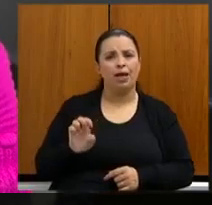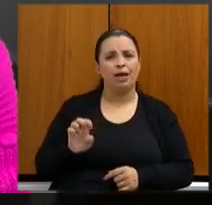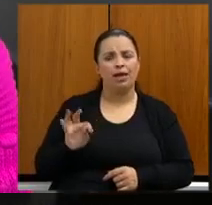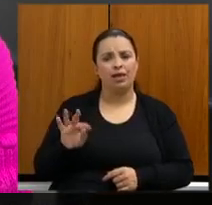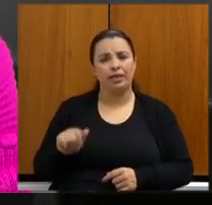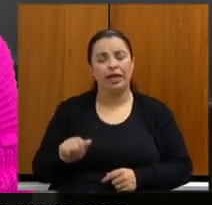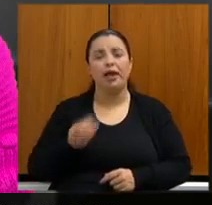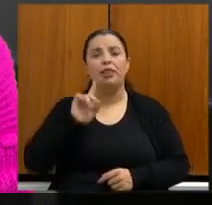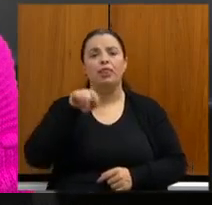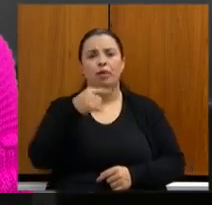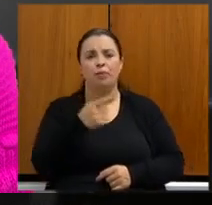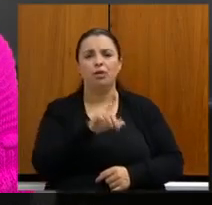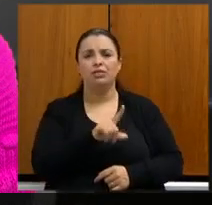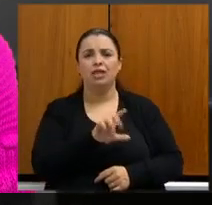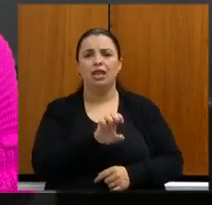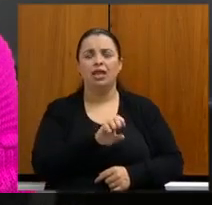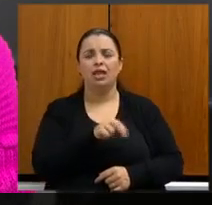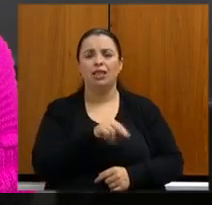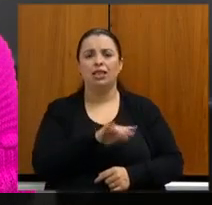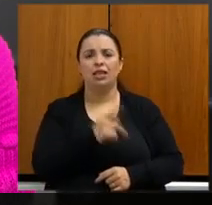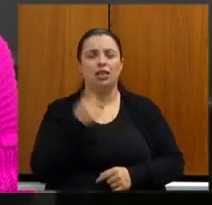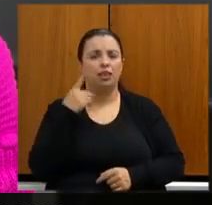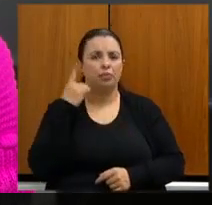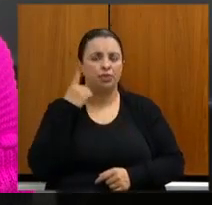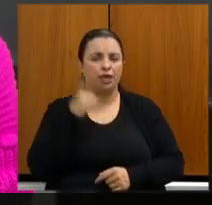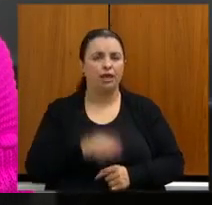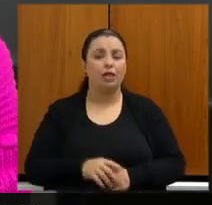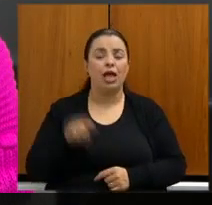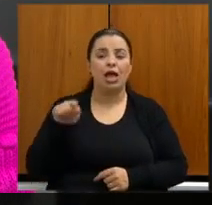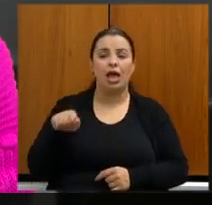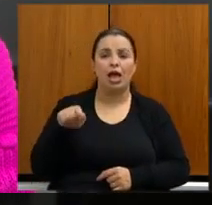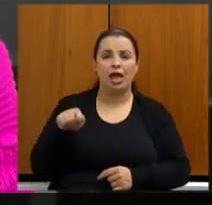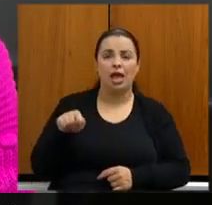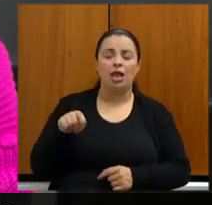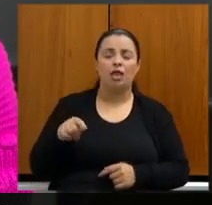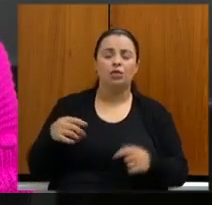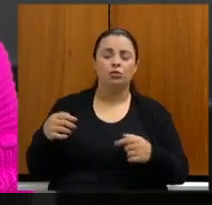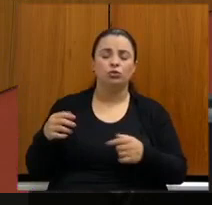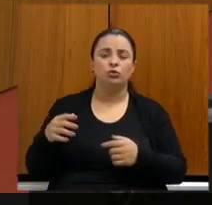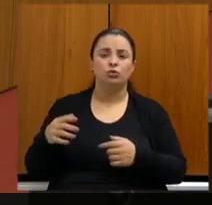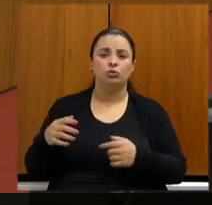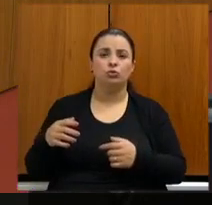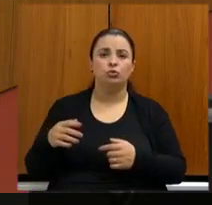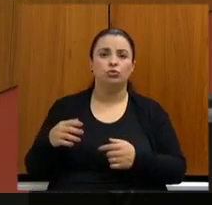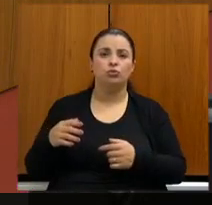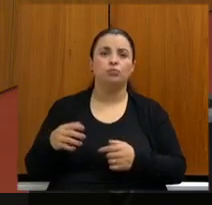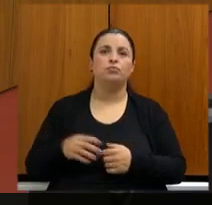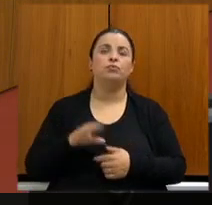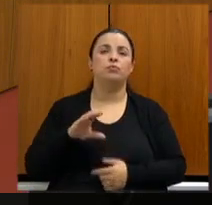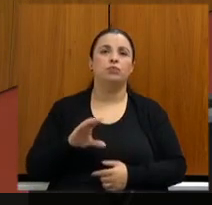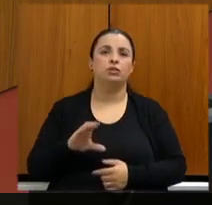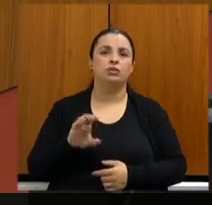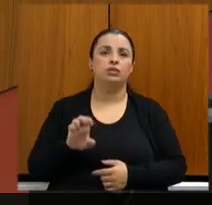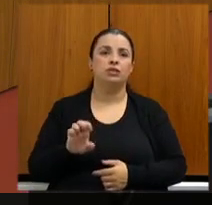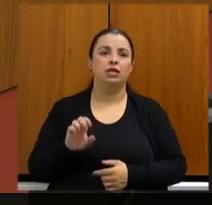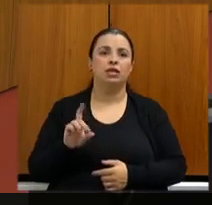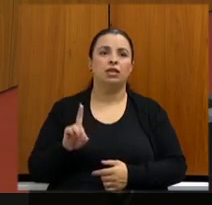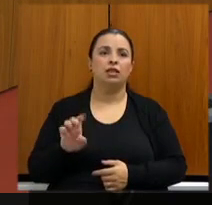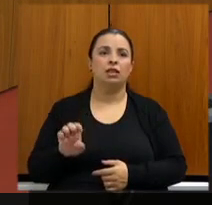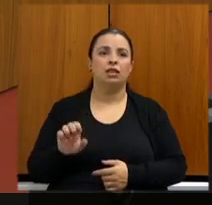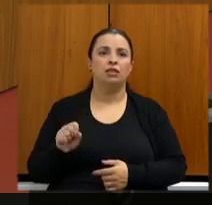arqueóloga e do centro de documentação Eloy Ferreira da Silva ou Sedex a bom